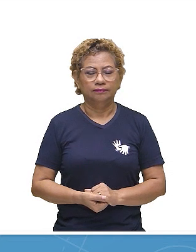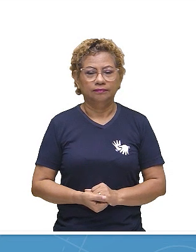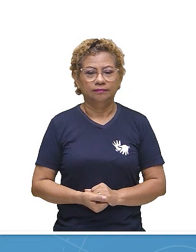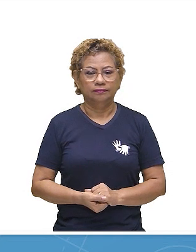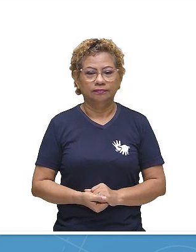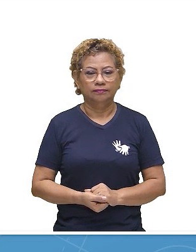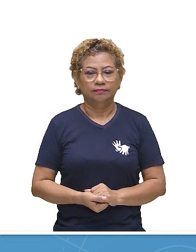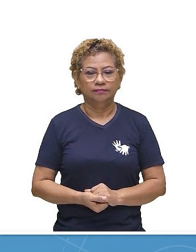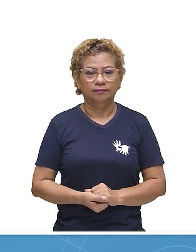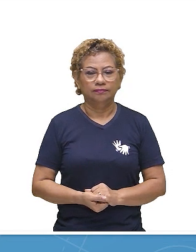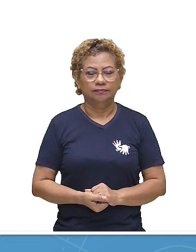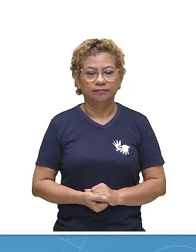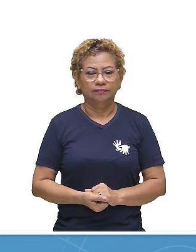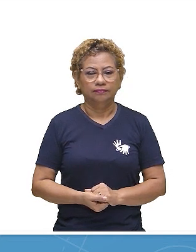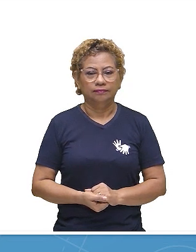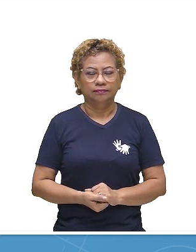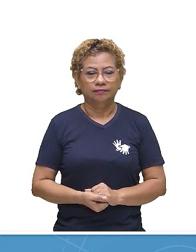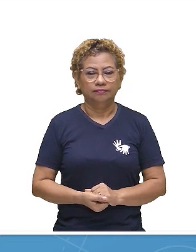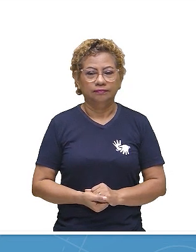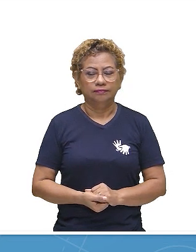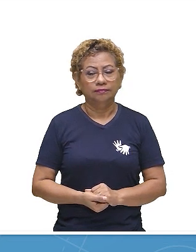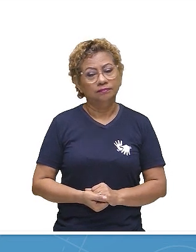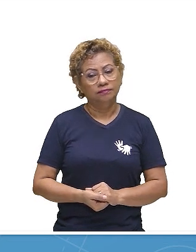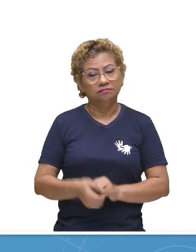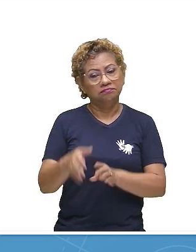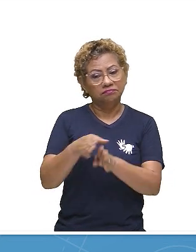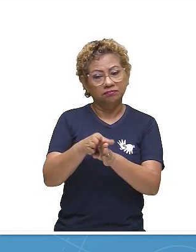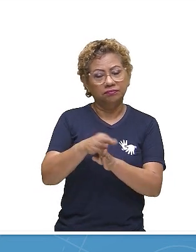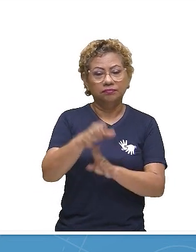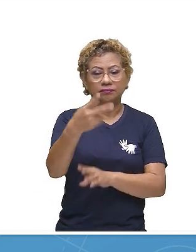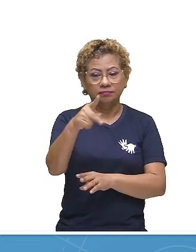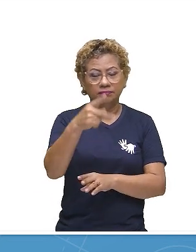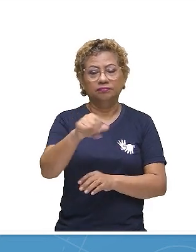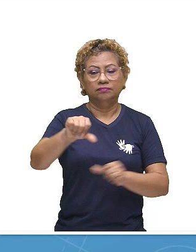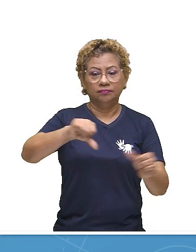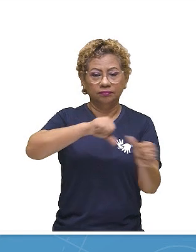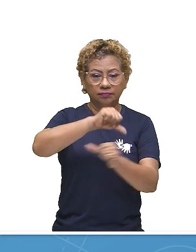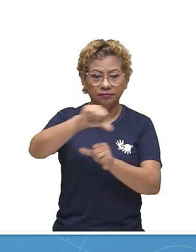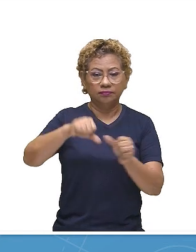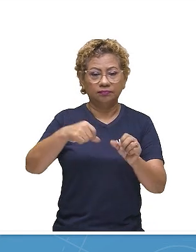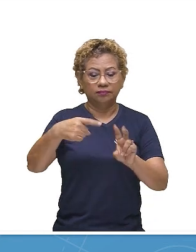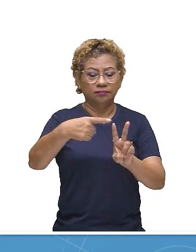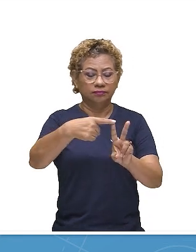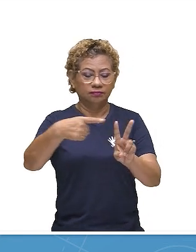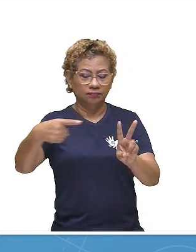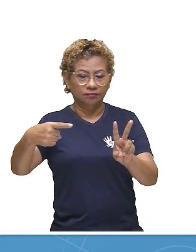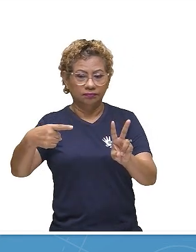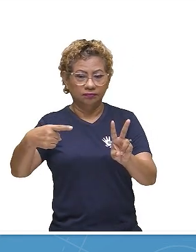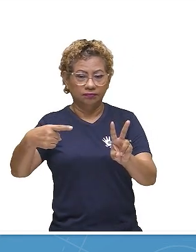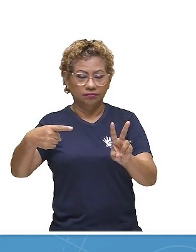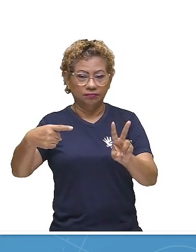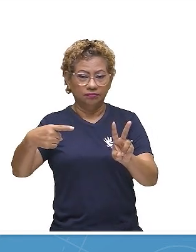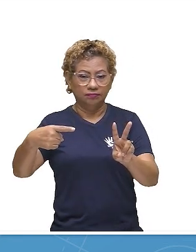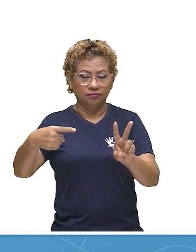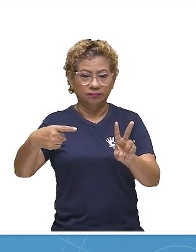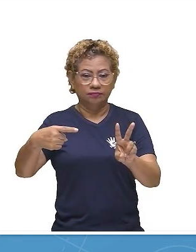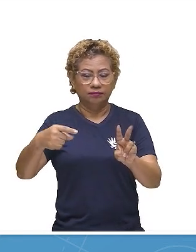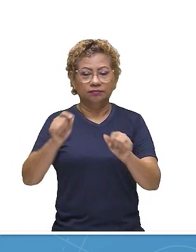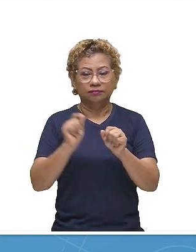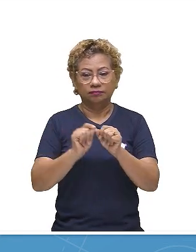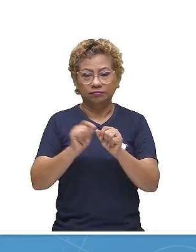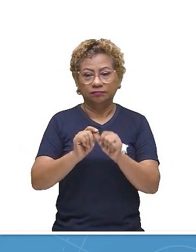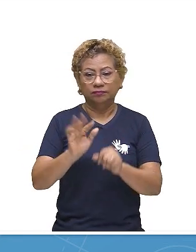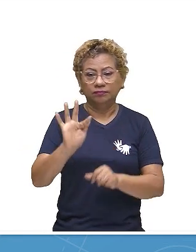0,09. Então, eu sugeri para vocês pegarem esse número e transformar ele em fração. Ora, eu vou ter